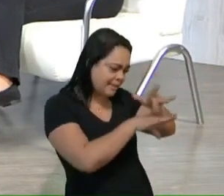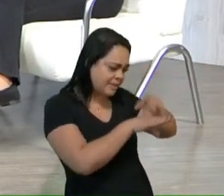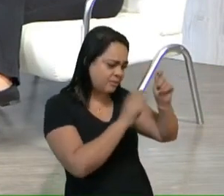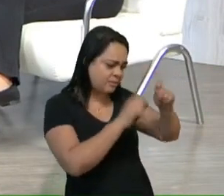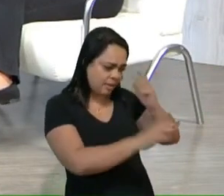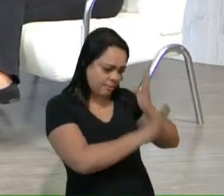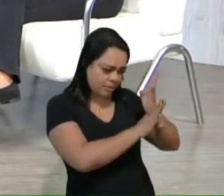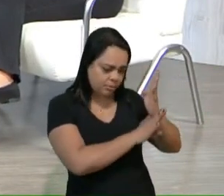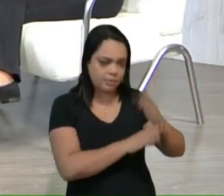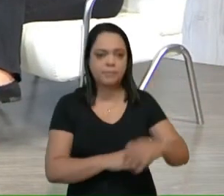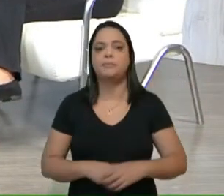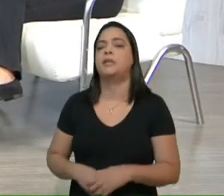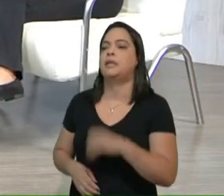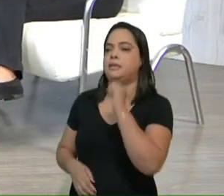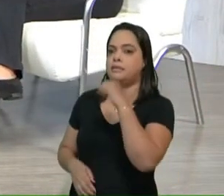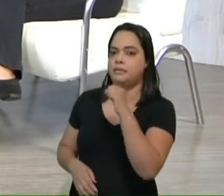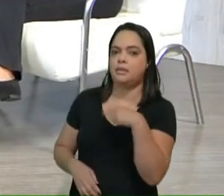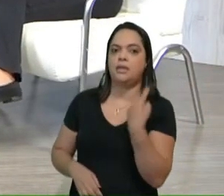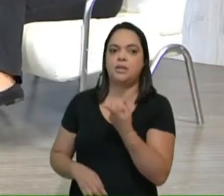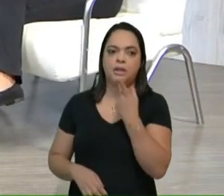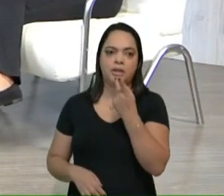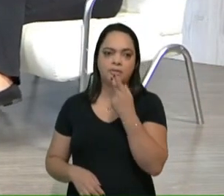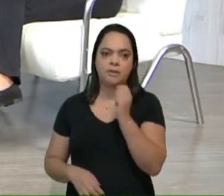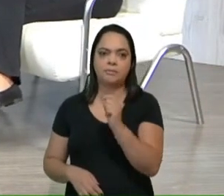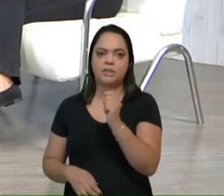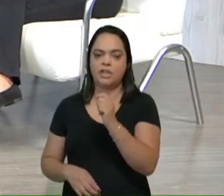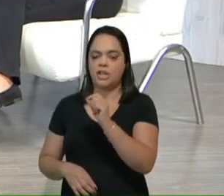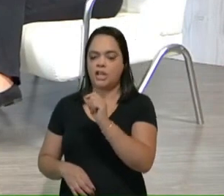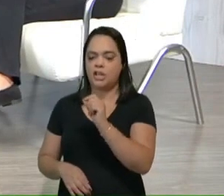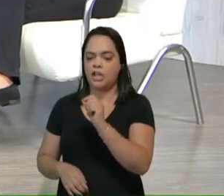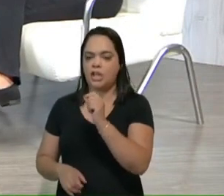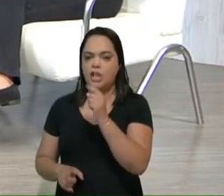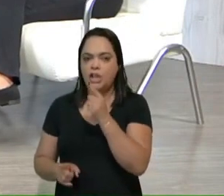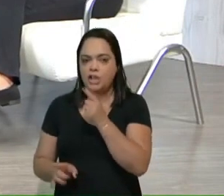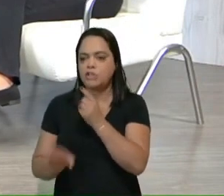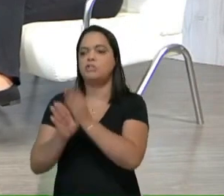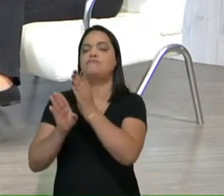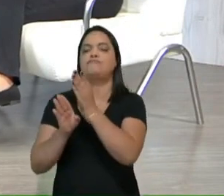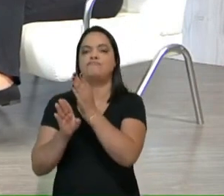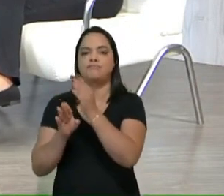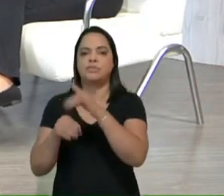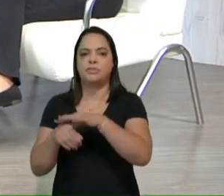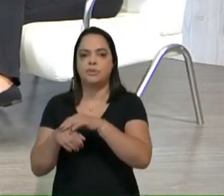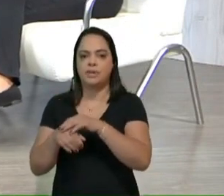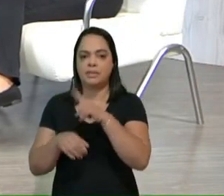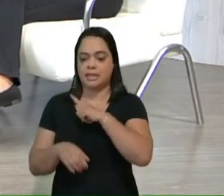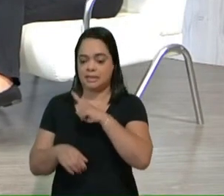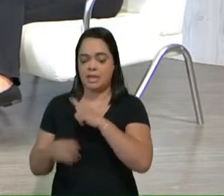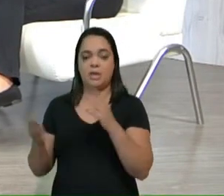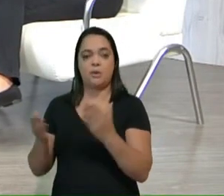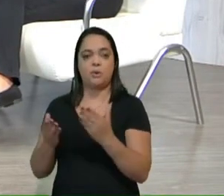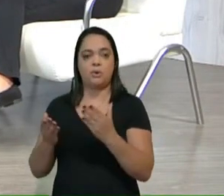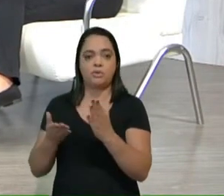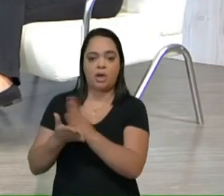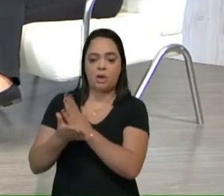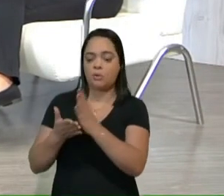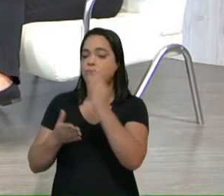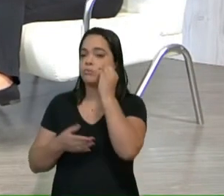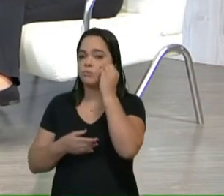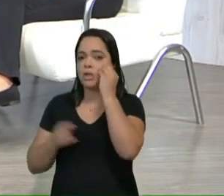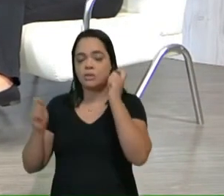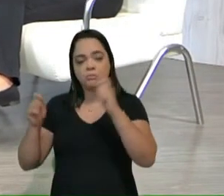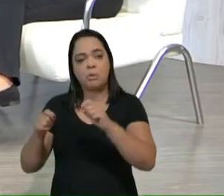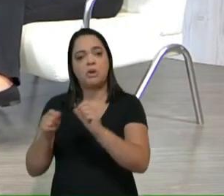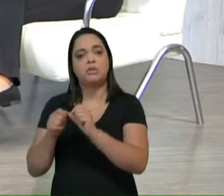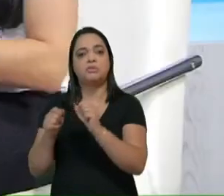Rara sim quando nós falamos em métodos diagnóstico nós né temos assim dentro da Medicina hoje alguns testes que podem até